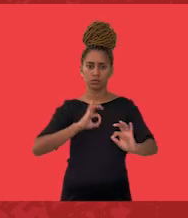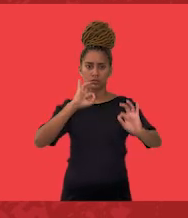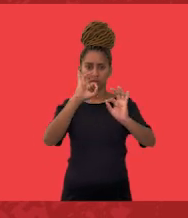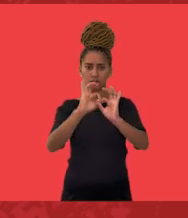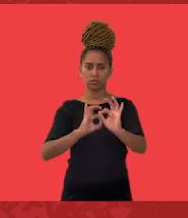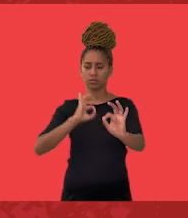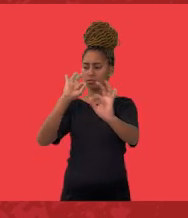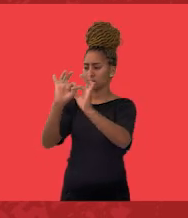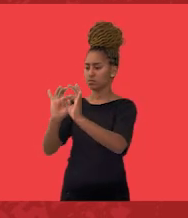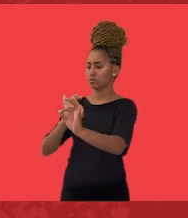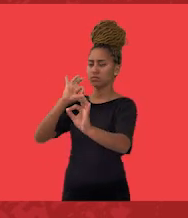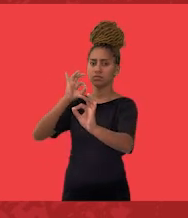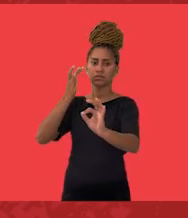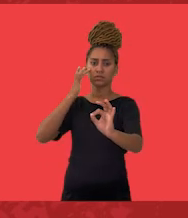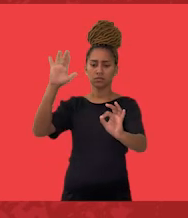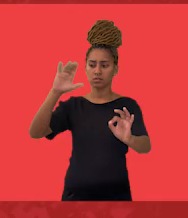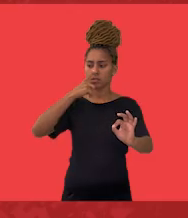Mondubim,